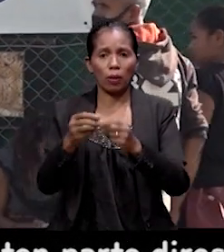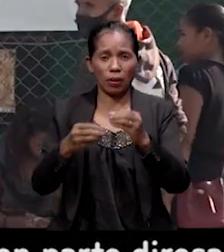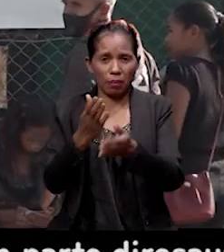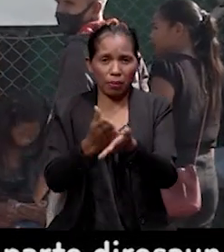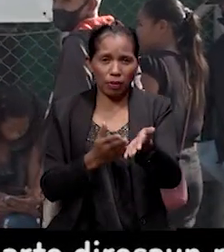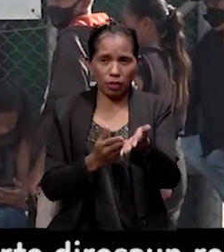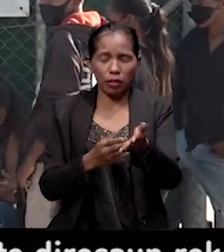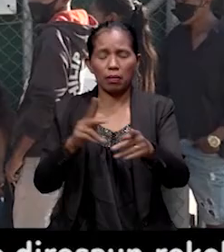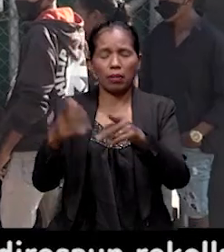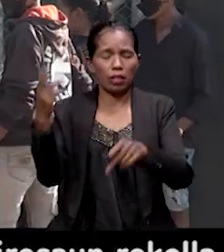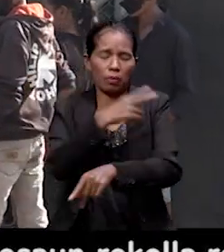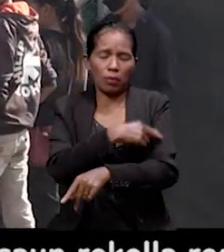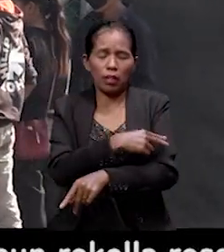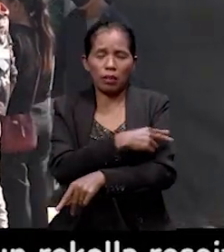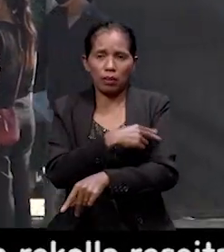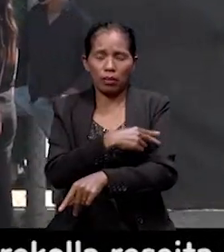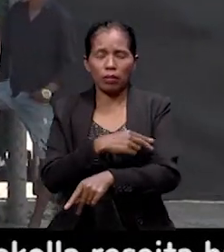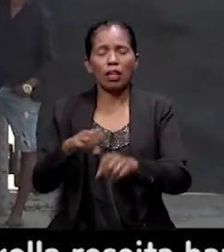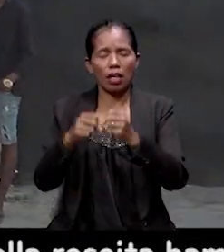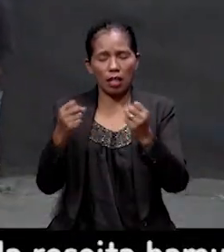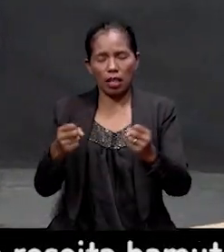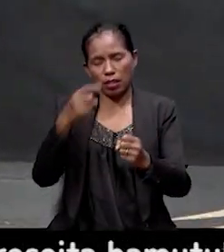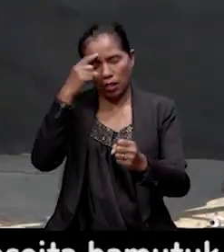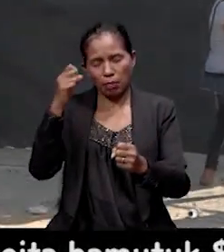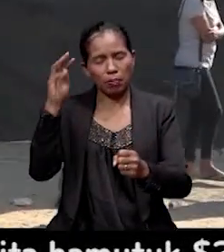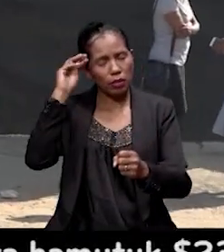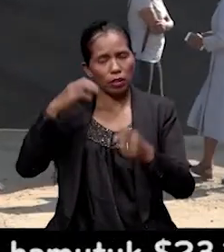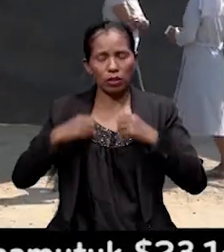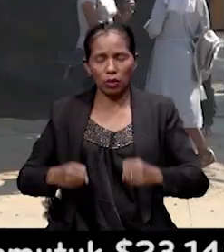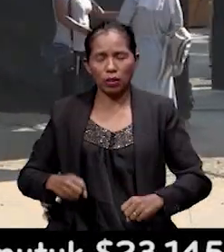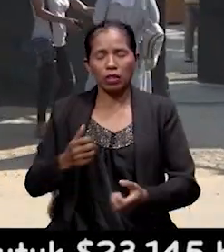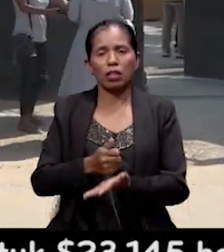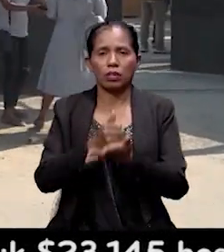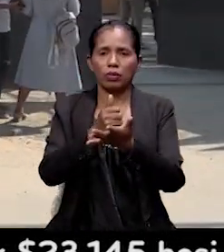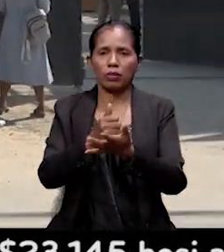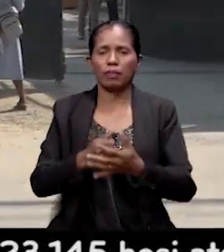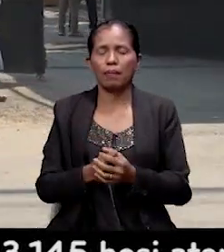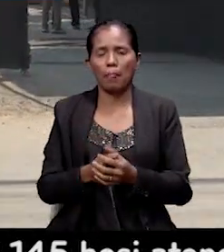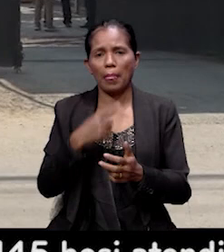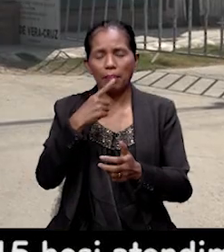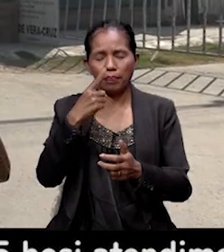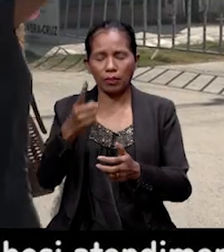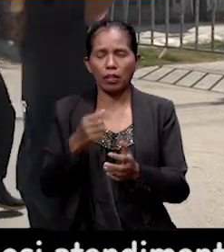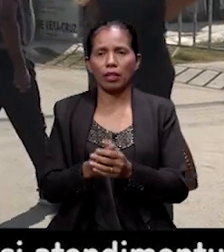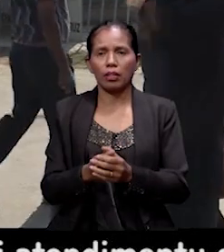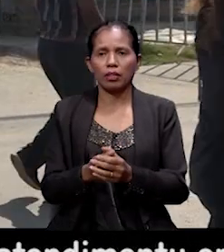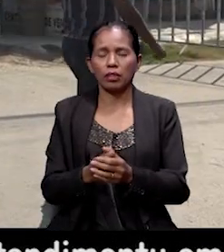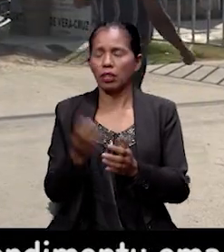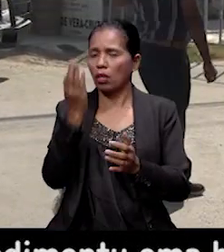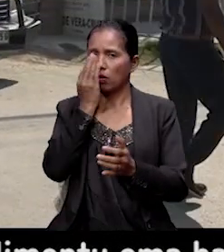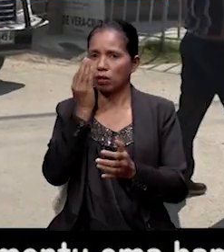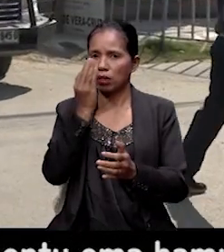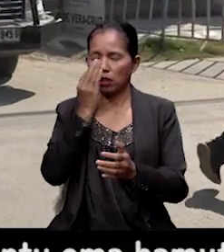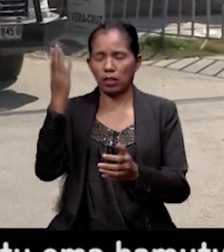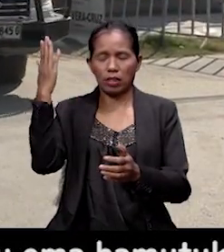bem Ministério de Saúde sempre busca resolver tua condição na situação na bem maquia. Além de oxigênio e a sala